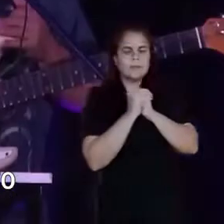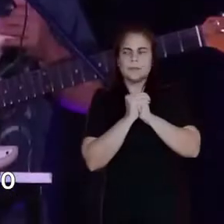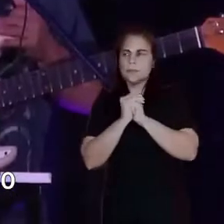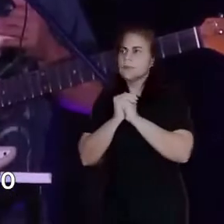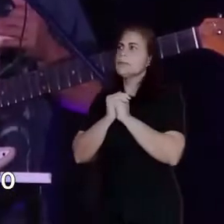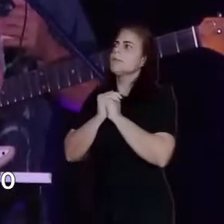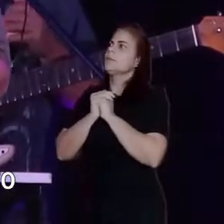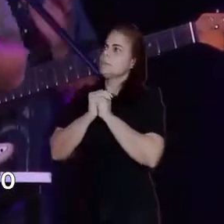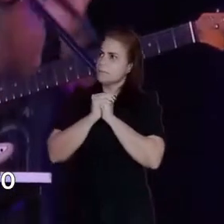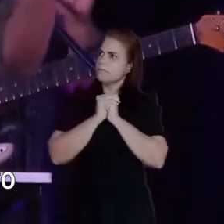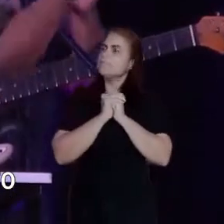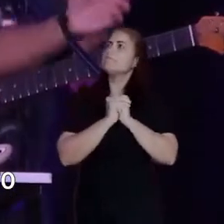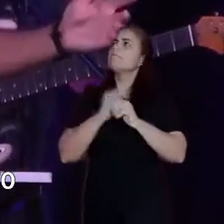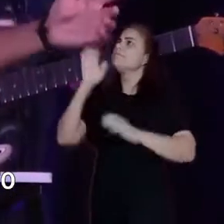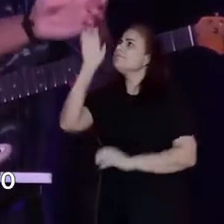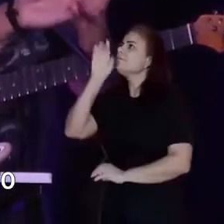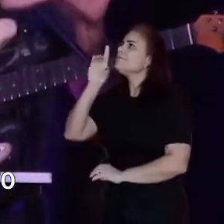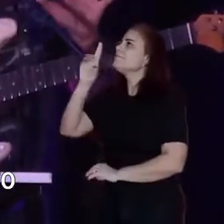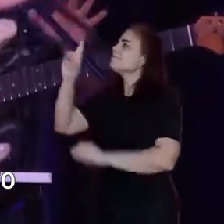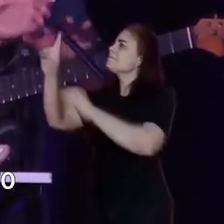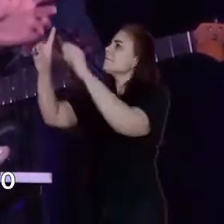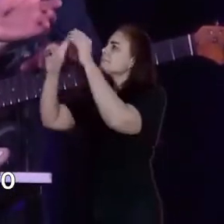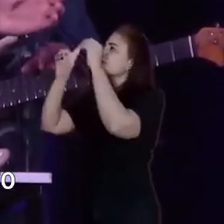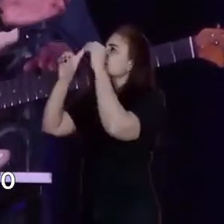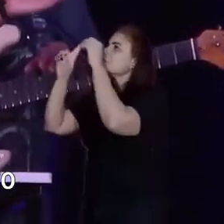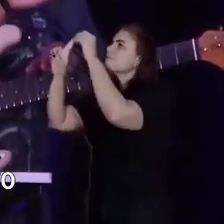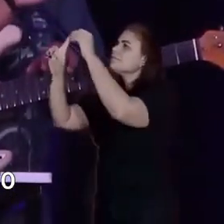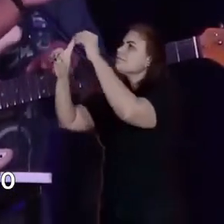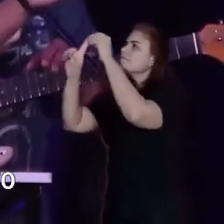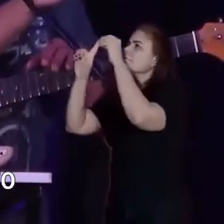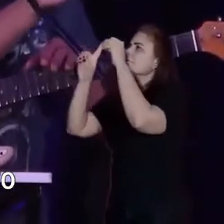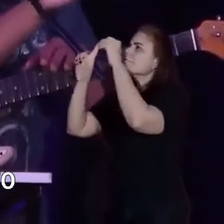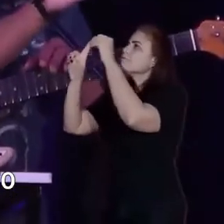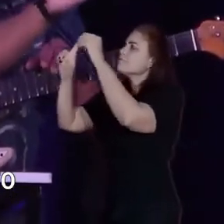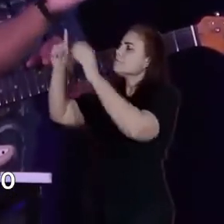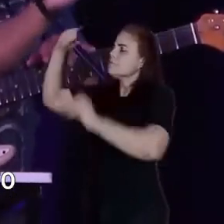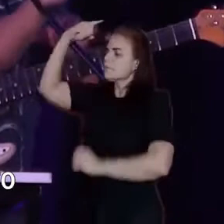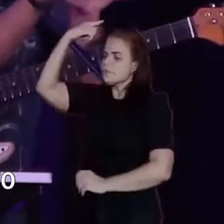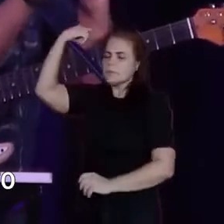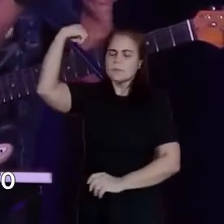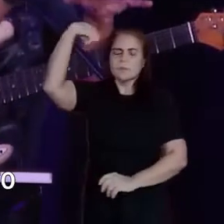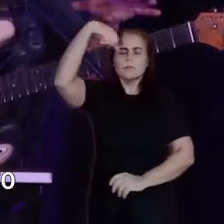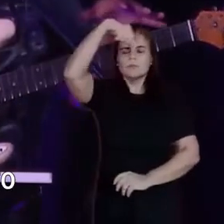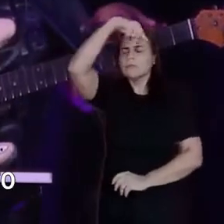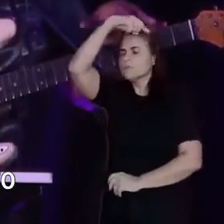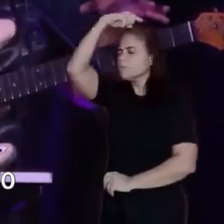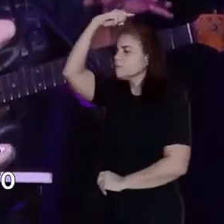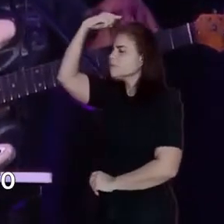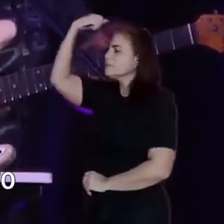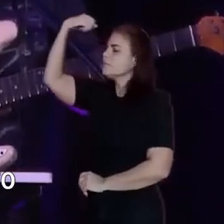só tu és santo E aí